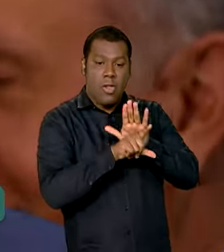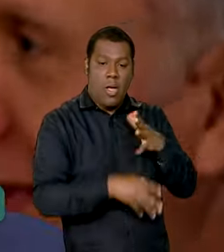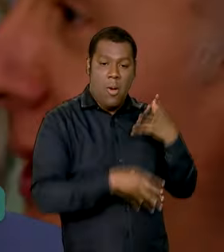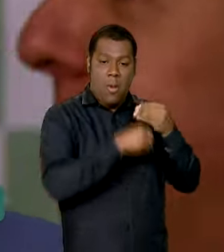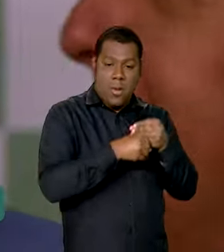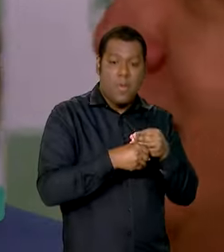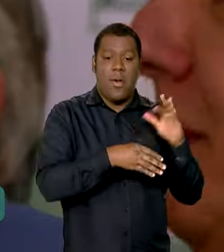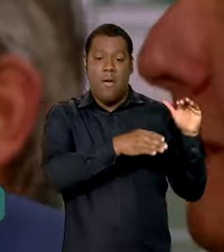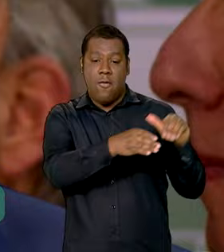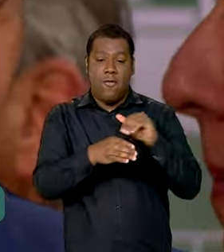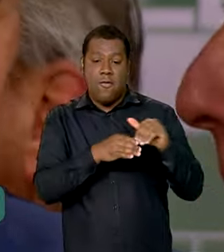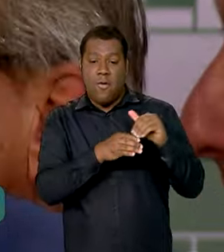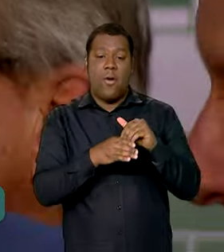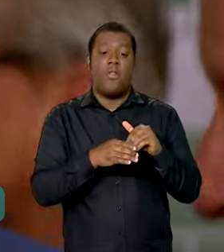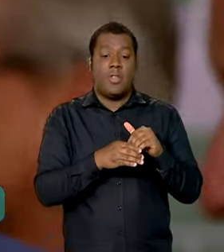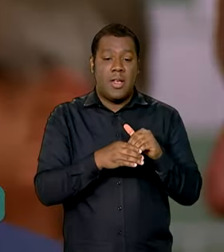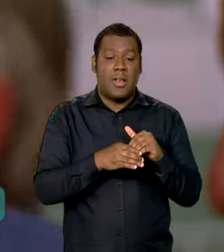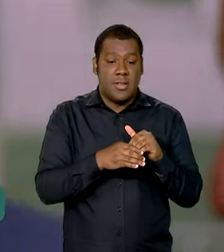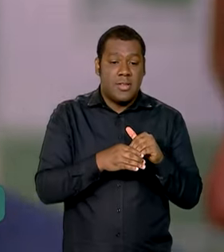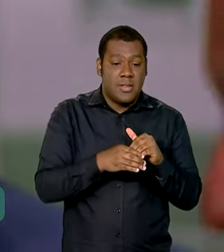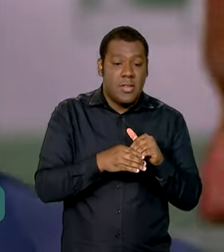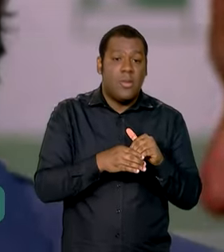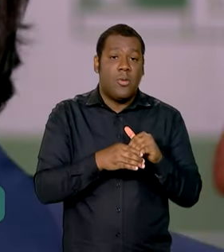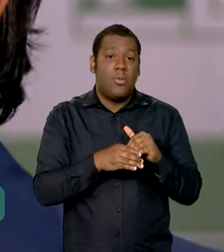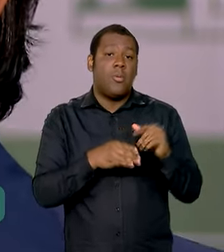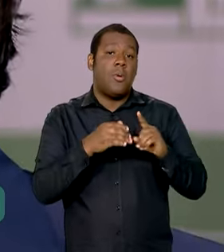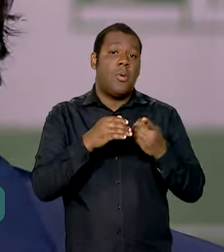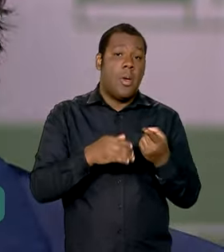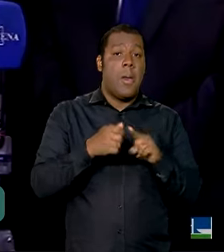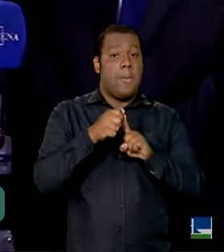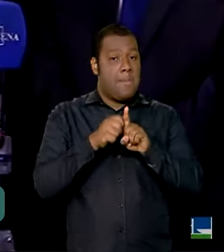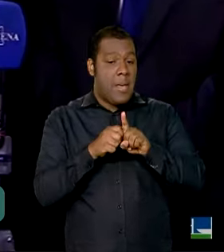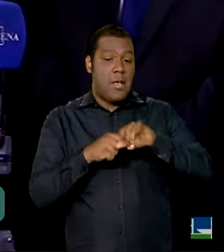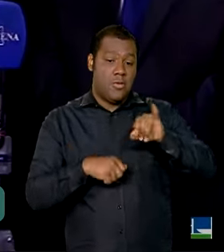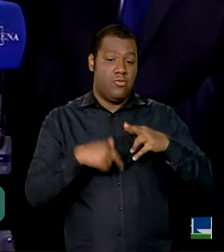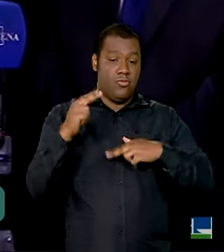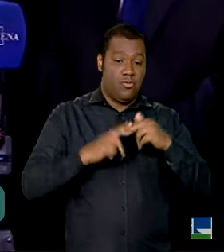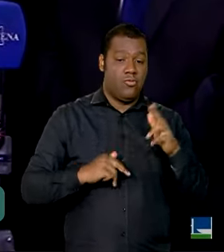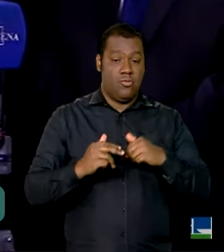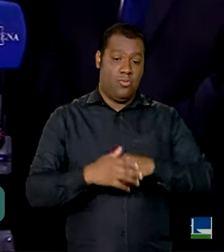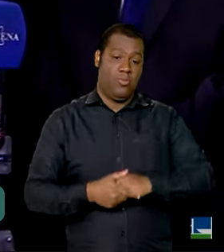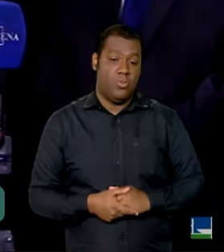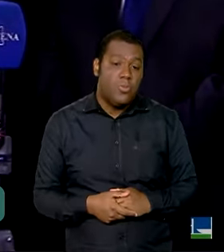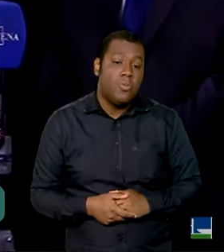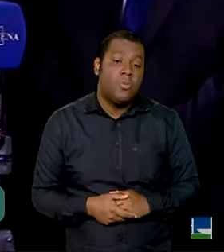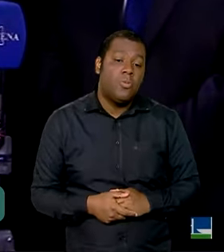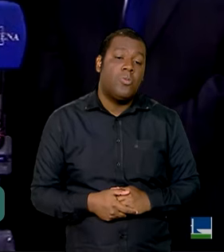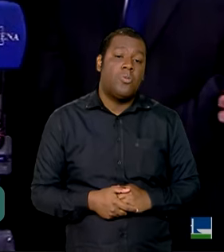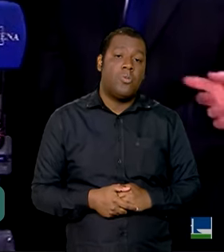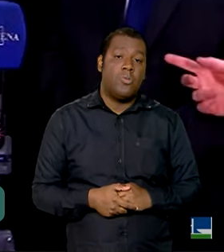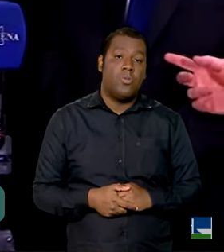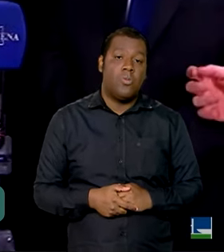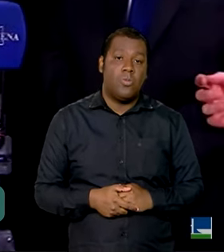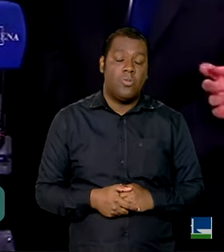seja votado antes do recesso parlamentar do meio do ano. Nós estamos muito,